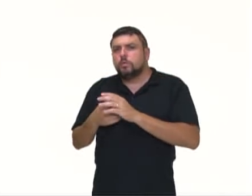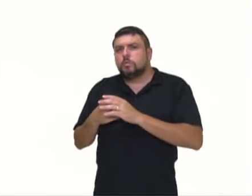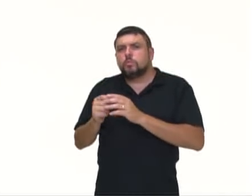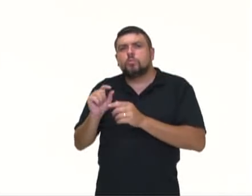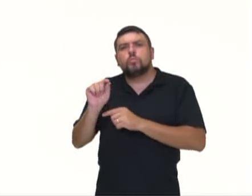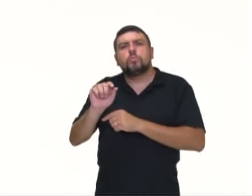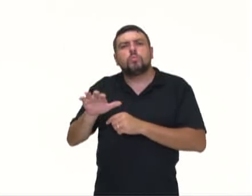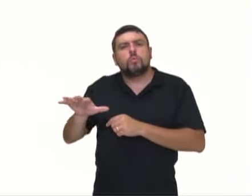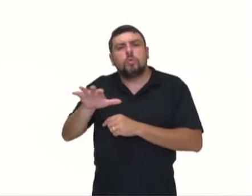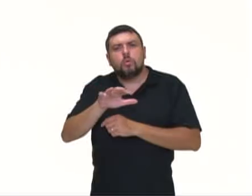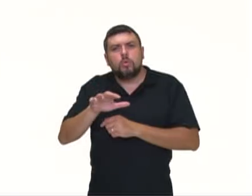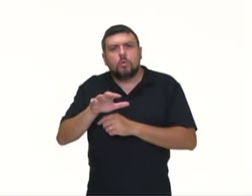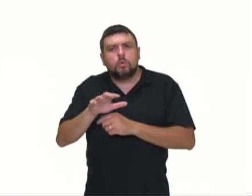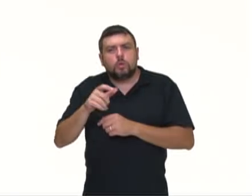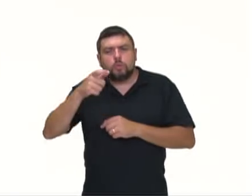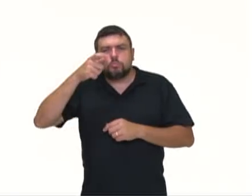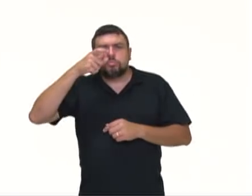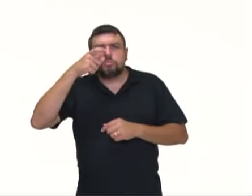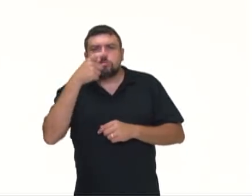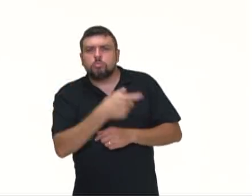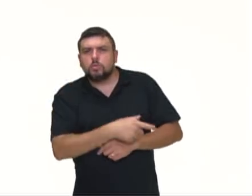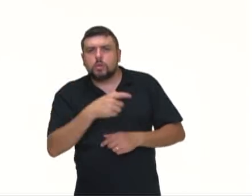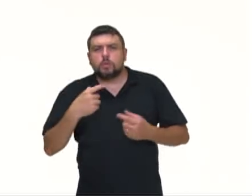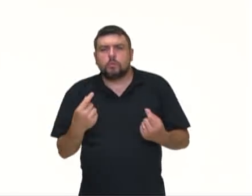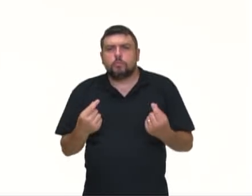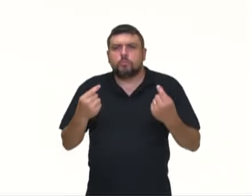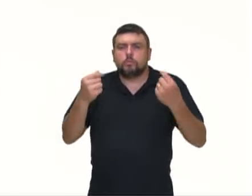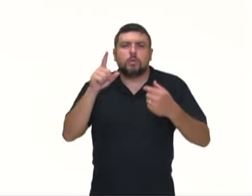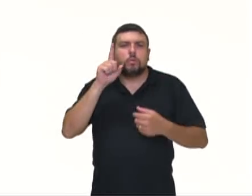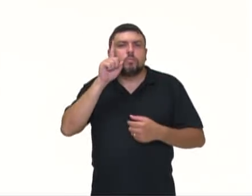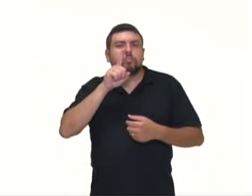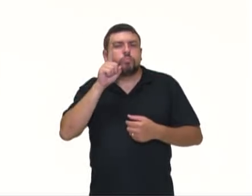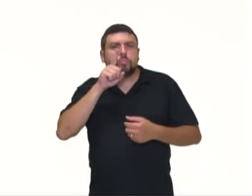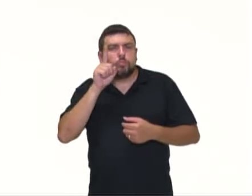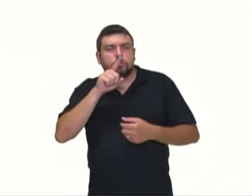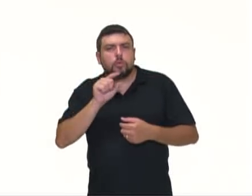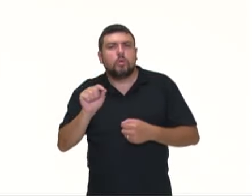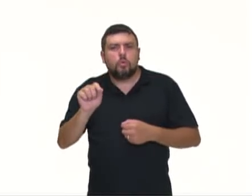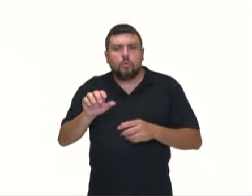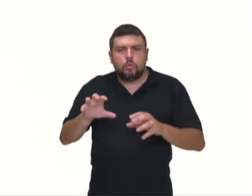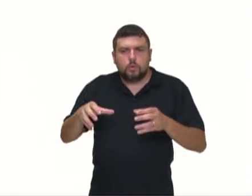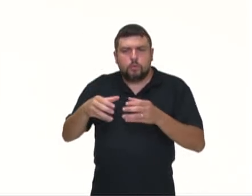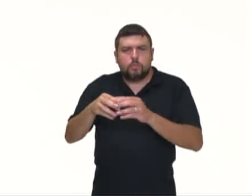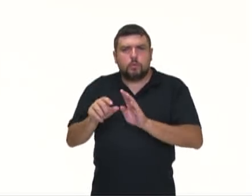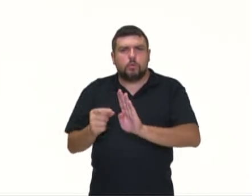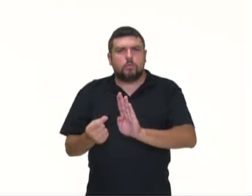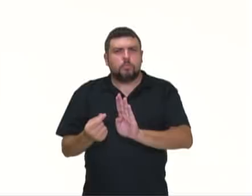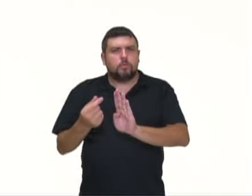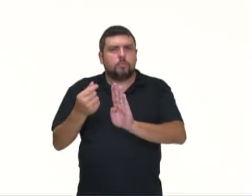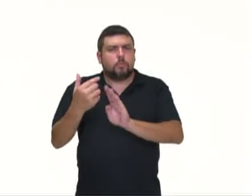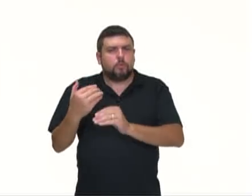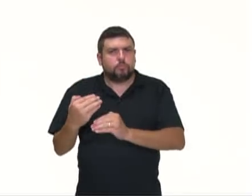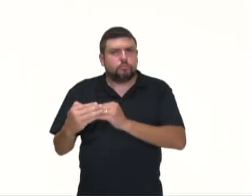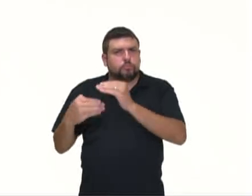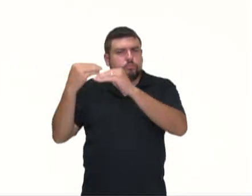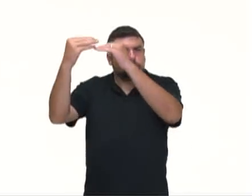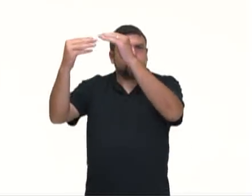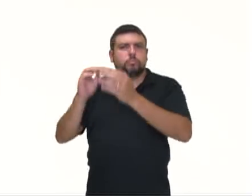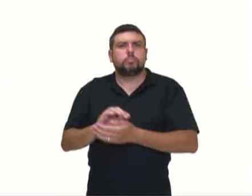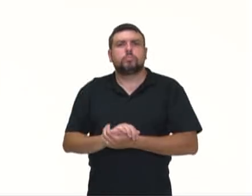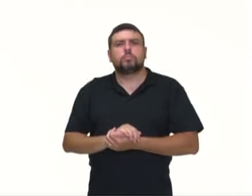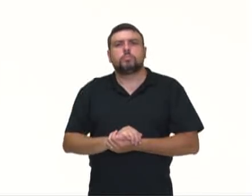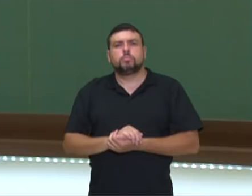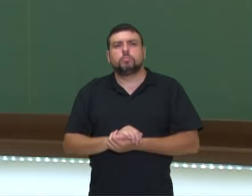elite cristã americana, representação de uma classe burguesa emergente, ou seja, como eu